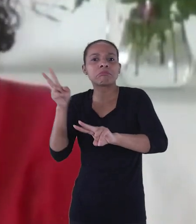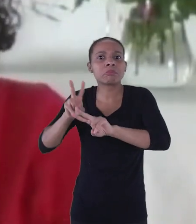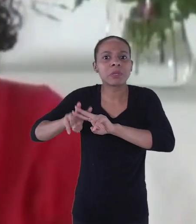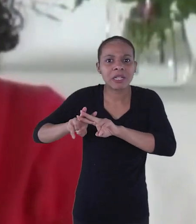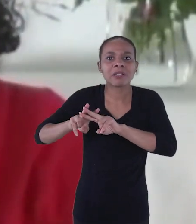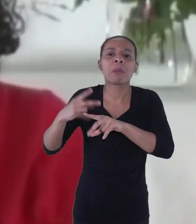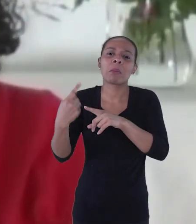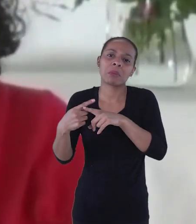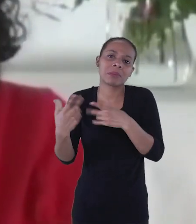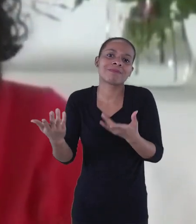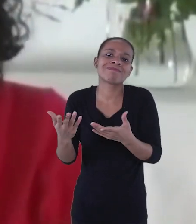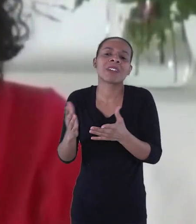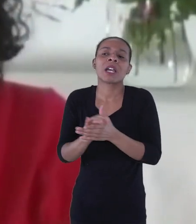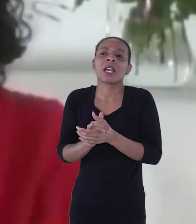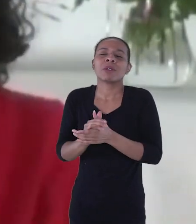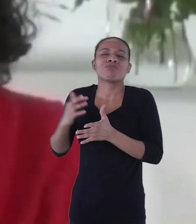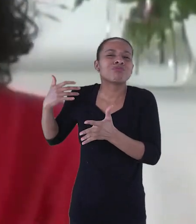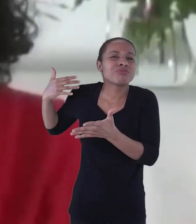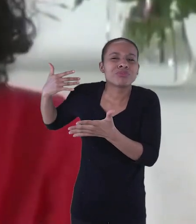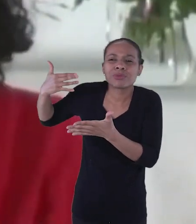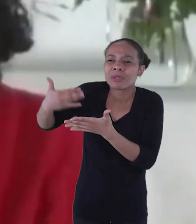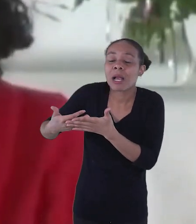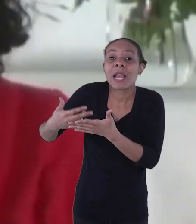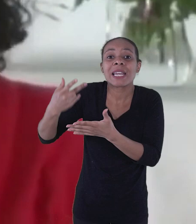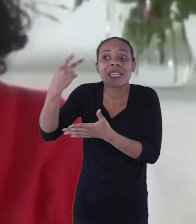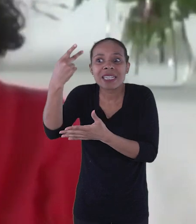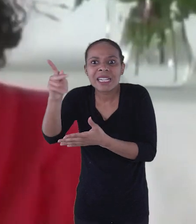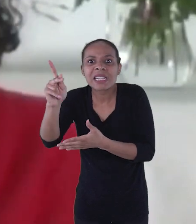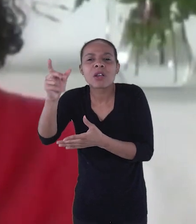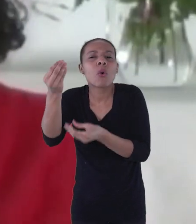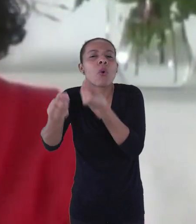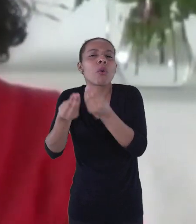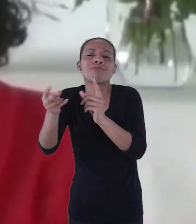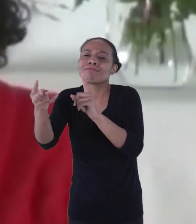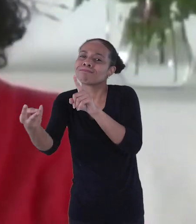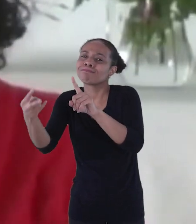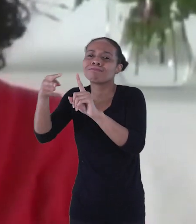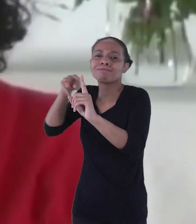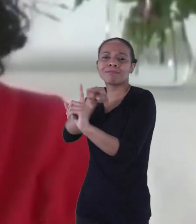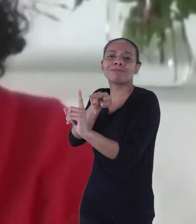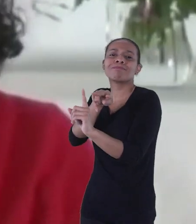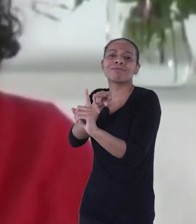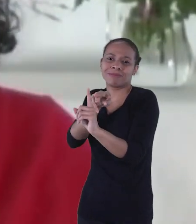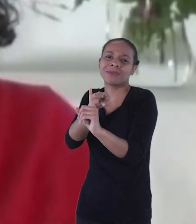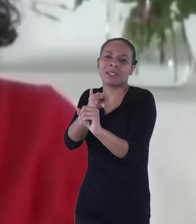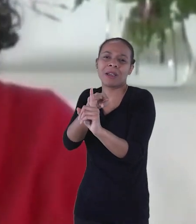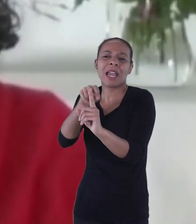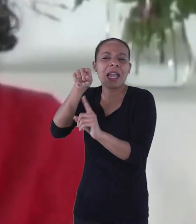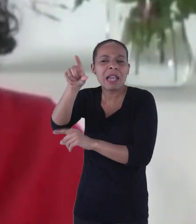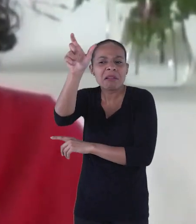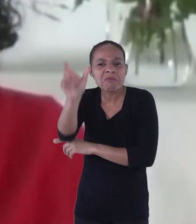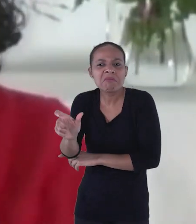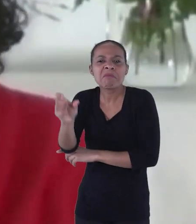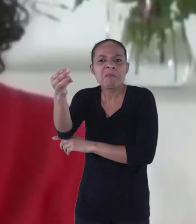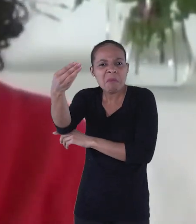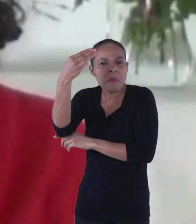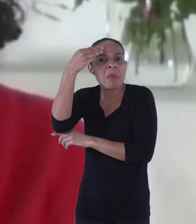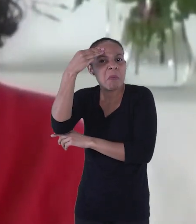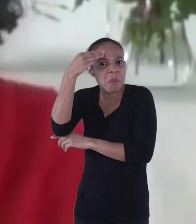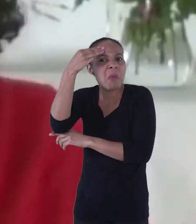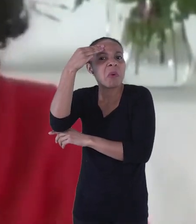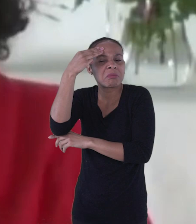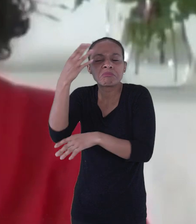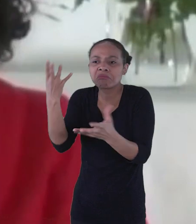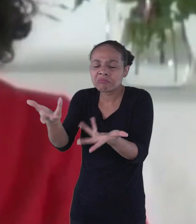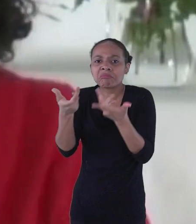conhecimento, a sagacidade e a percepção dela, e ela tem uma memória muito privilegiada, porque ela lê em